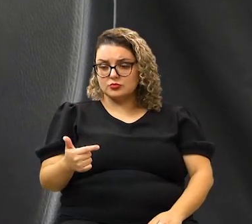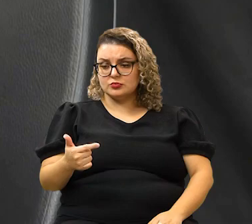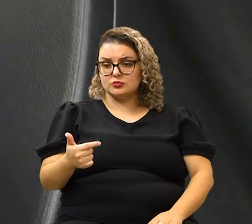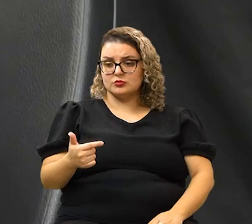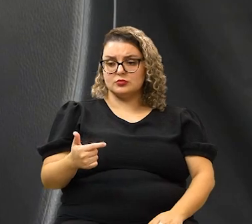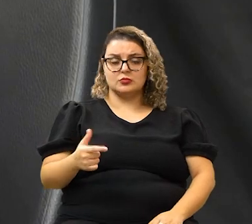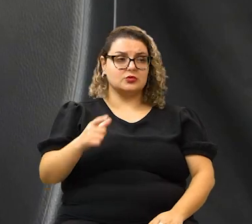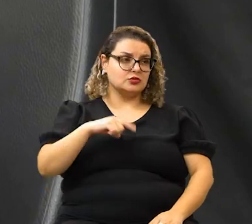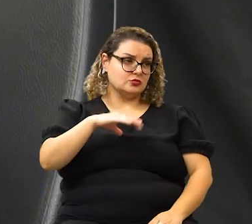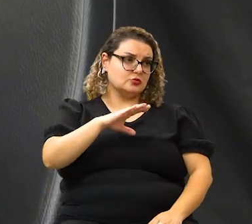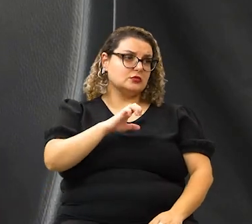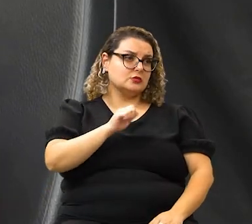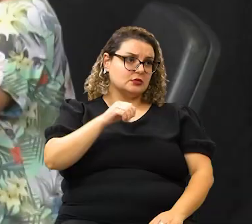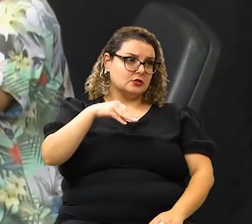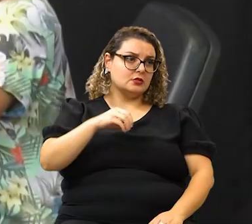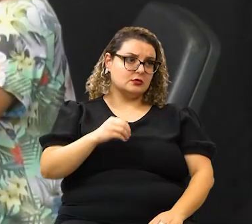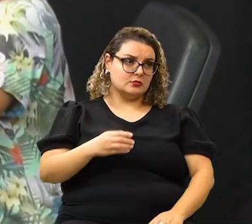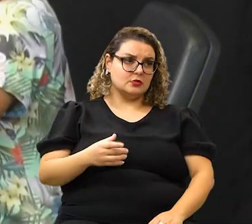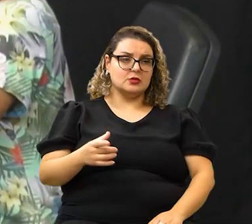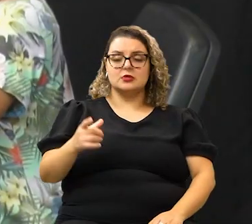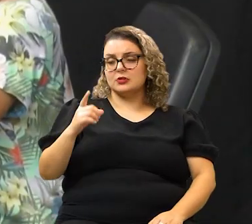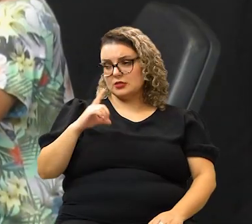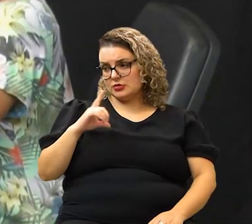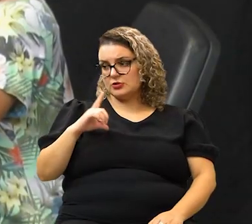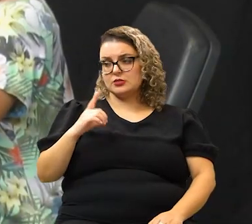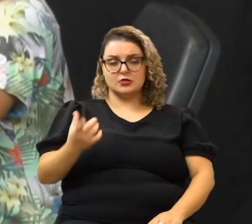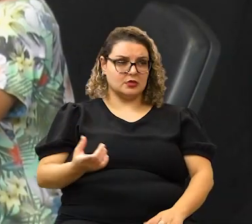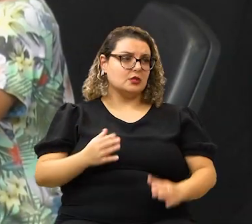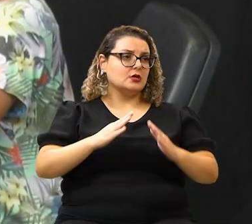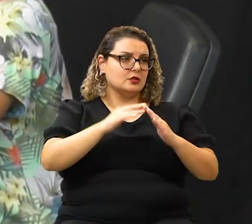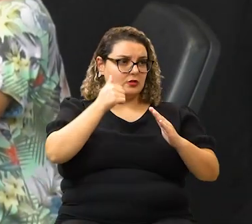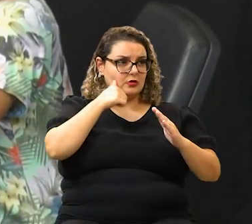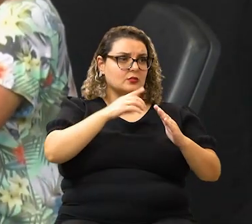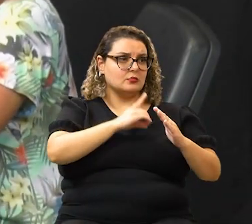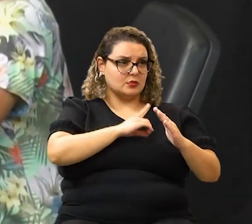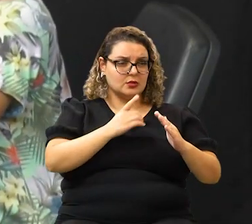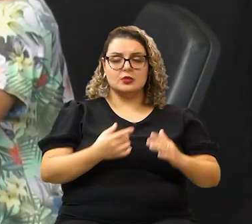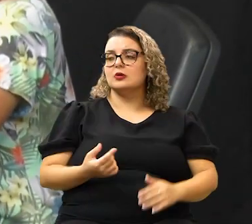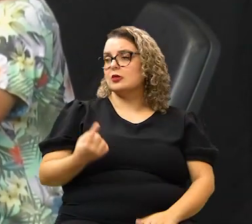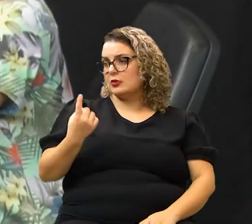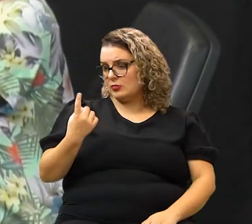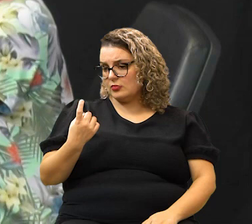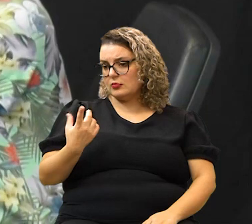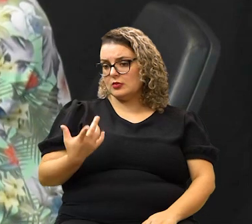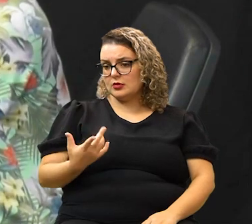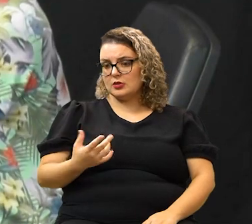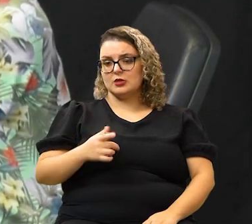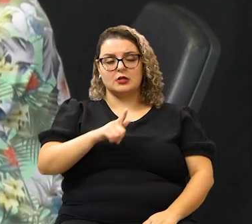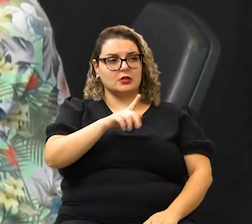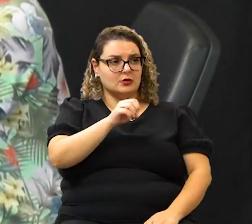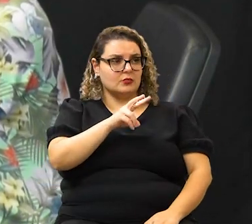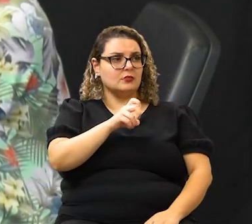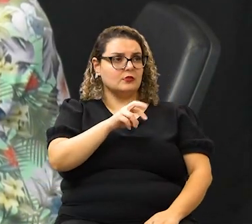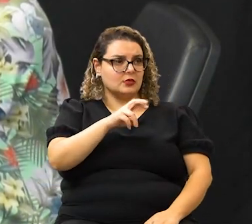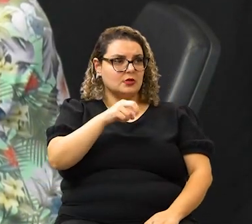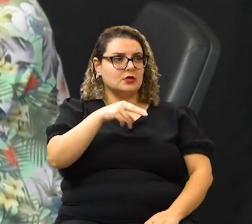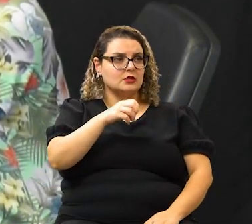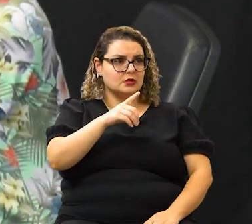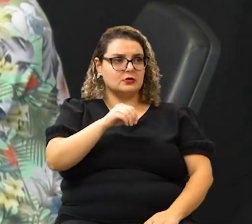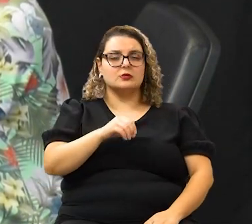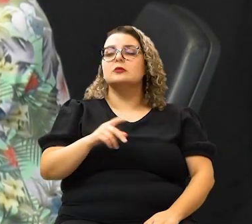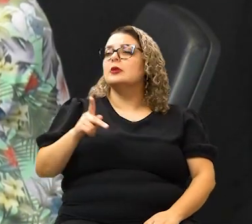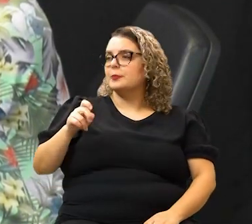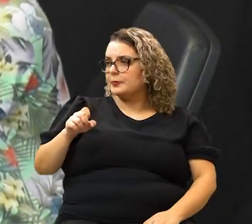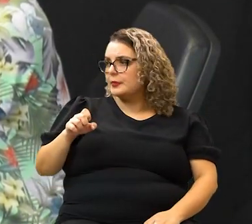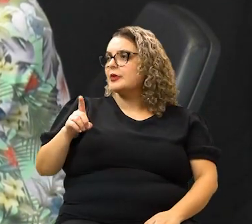tinha uma delegacia da mulher. E uma delegacia da mulher. Que era ainda na Governador. Era na Governador Pedro de Toledo e não era... Já era 24 horas? Agora não lembro.